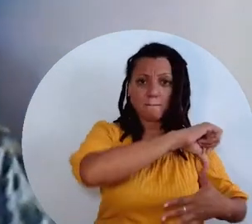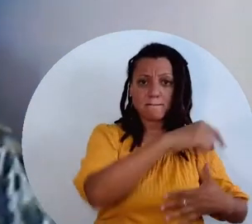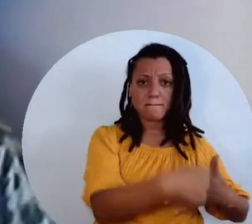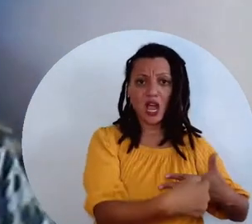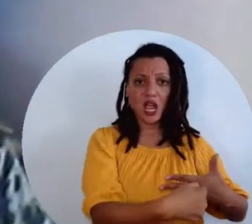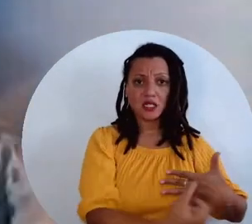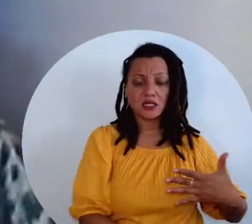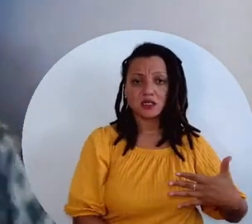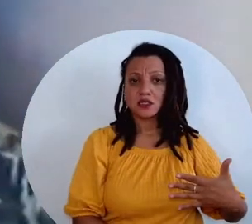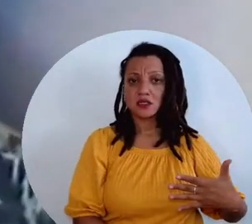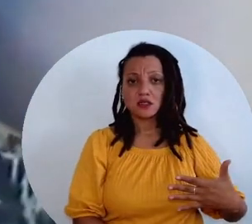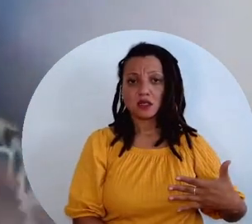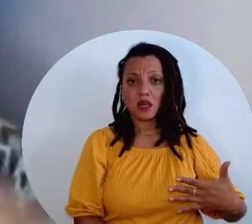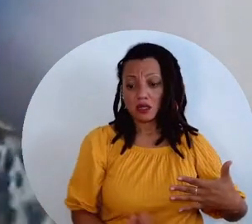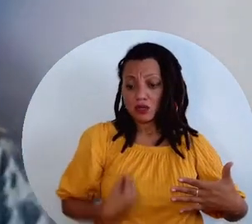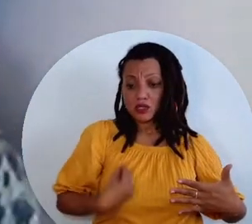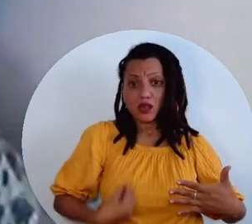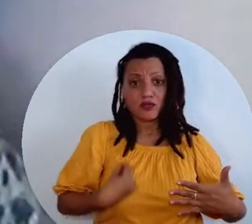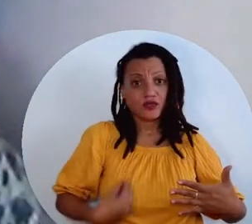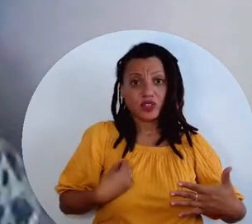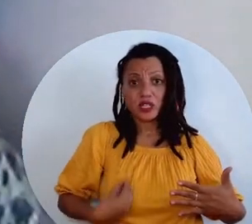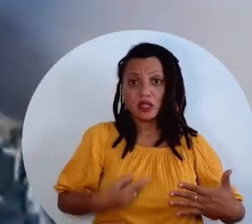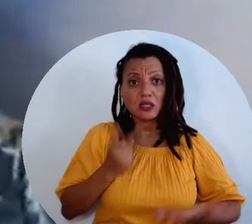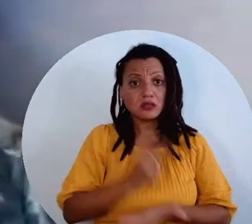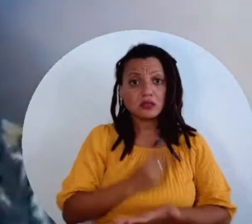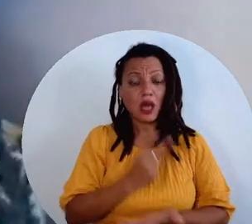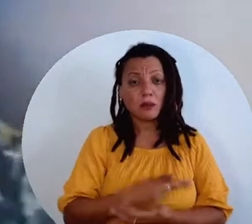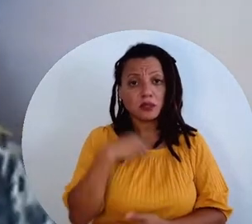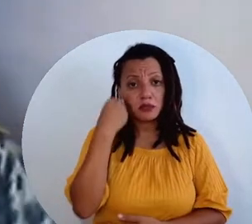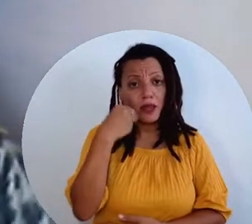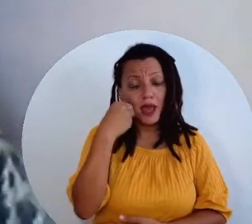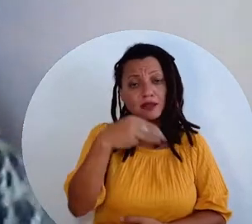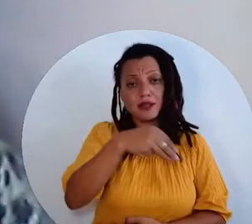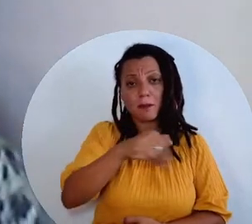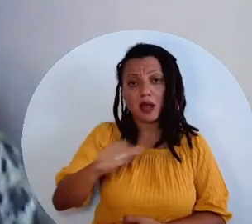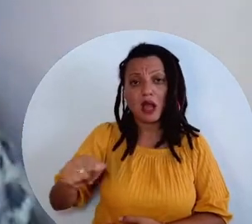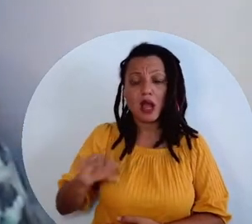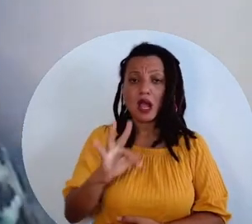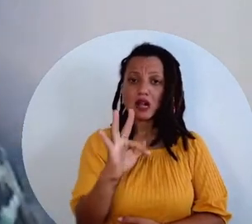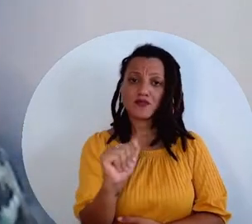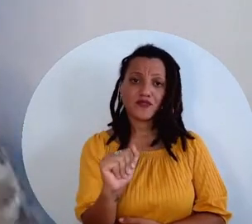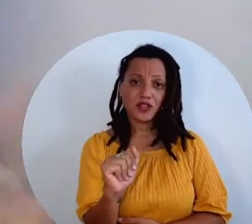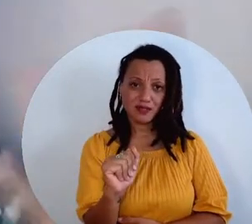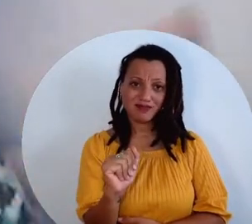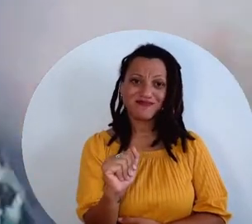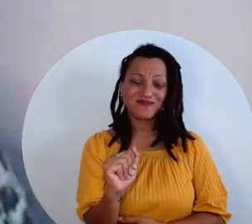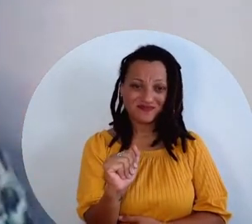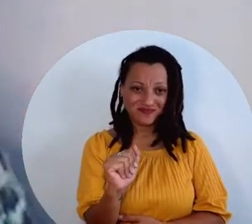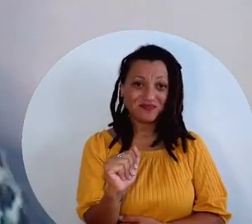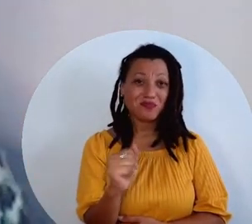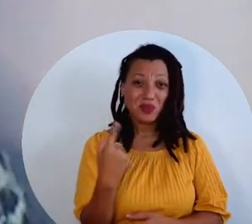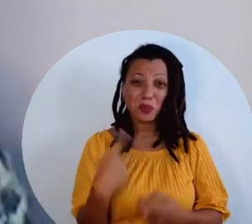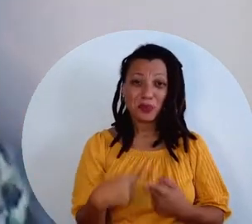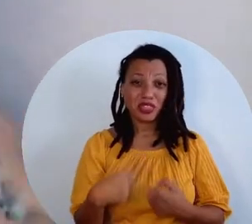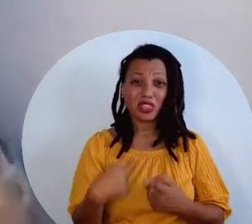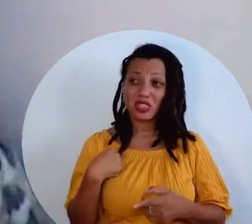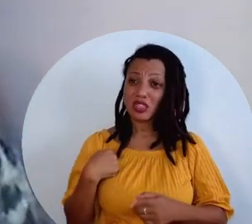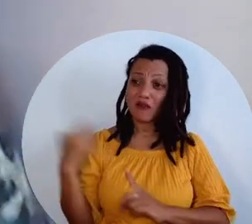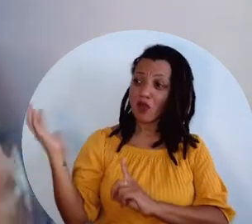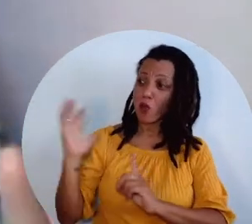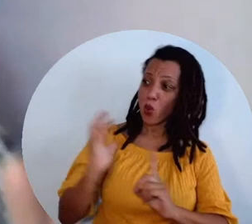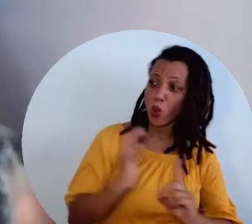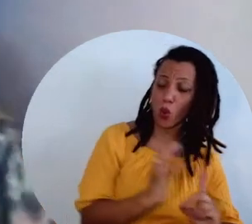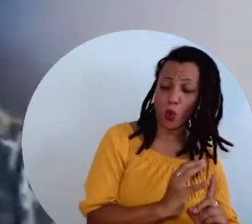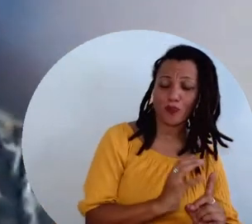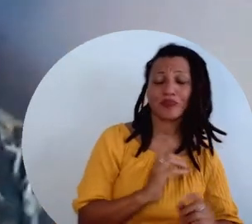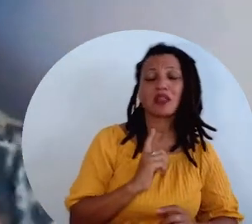nenhuma possibilidade de existir até hoje fora da experiência da Maafa. Então, esse estado de Maafa é um